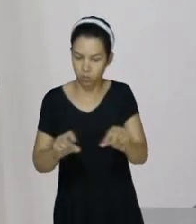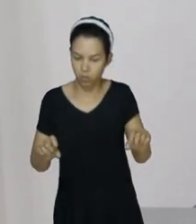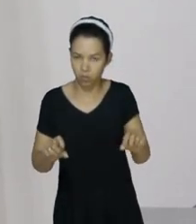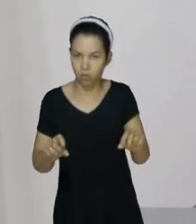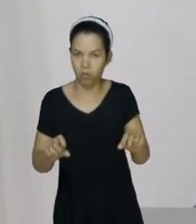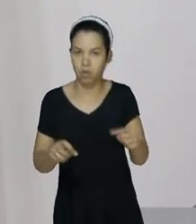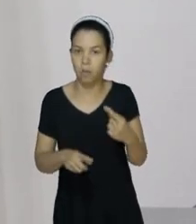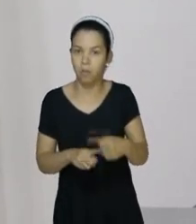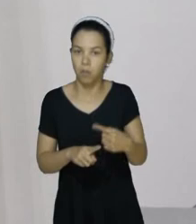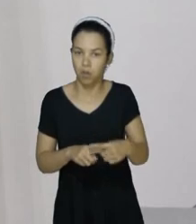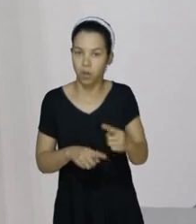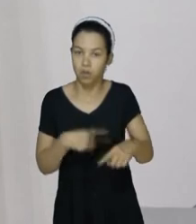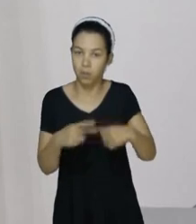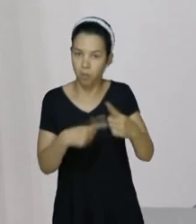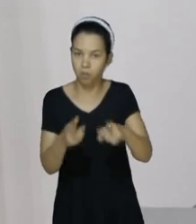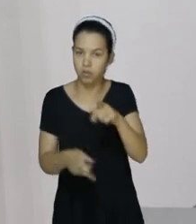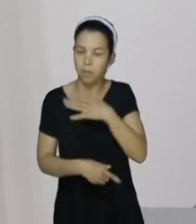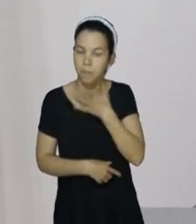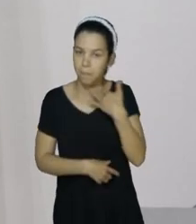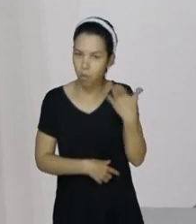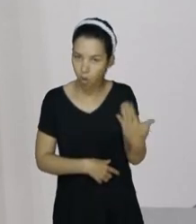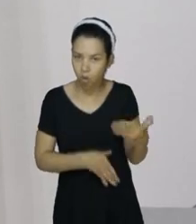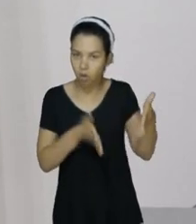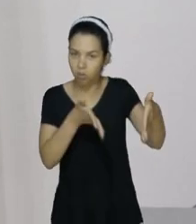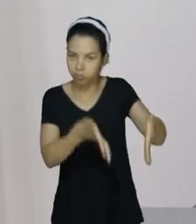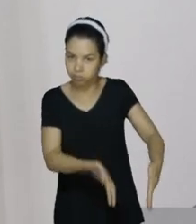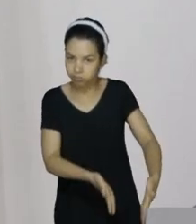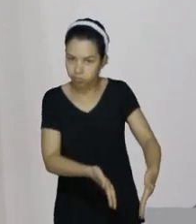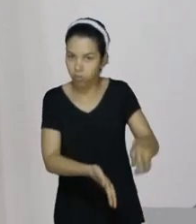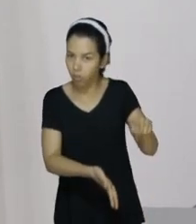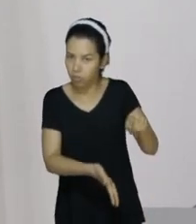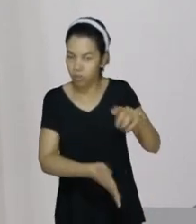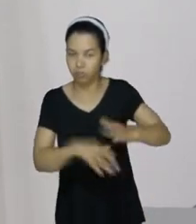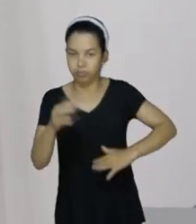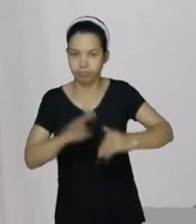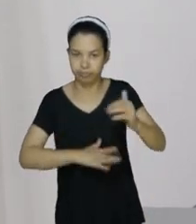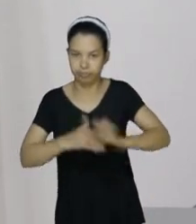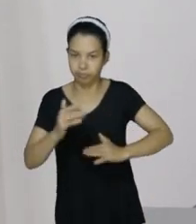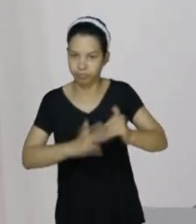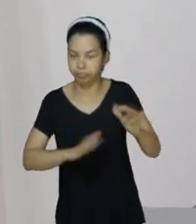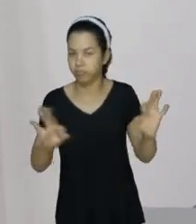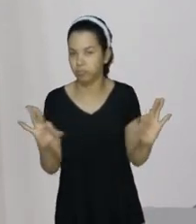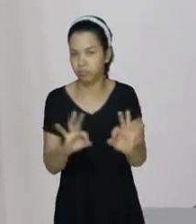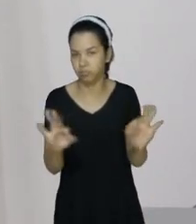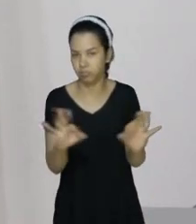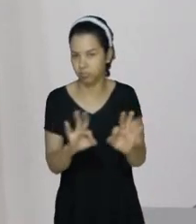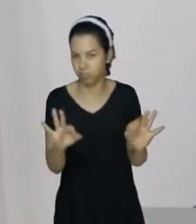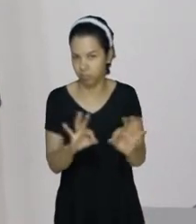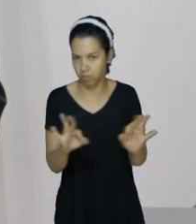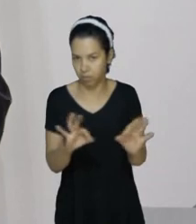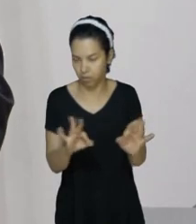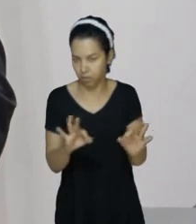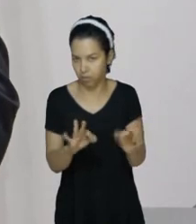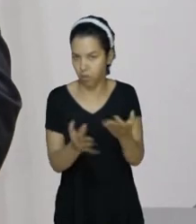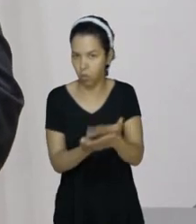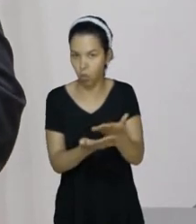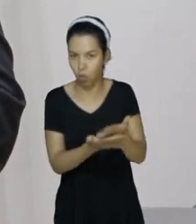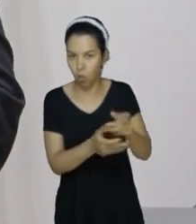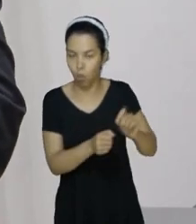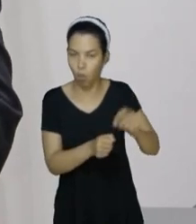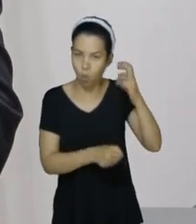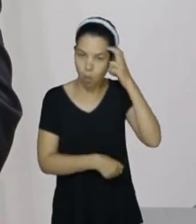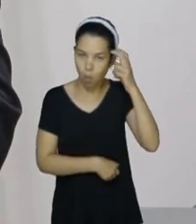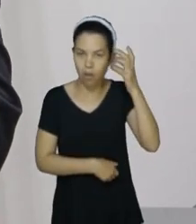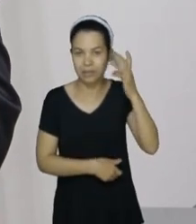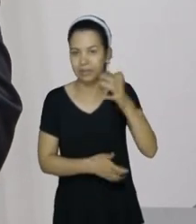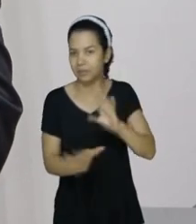porque para a sepultura para onde tu vais, não há obra, nem indústria, nem ciência, nem sabedoria